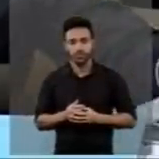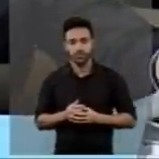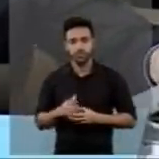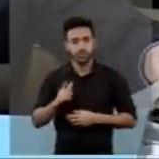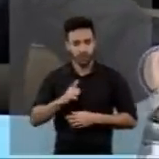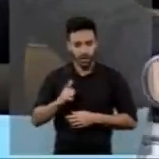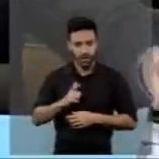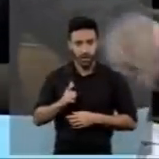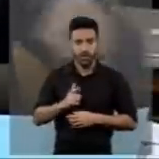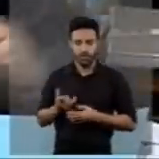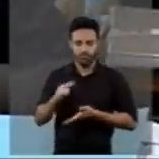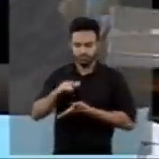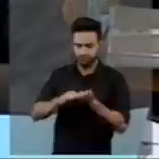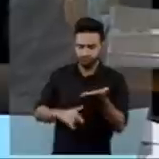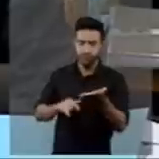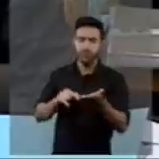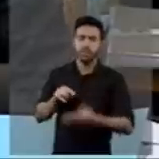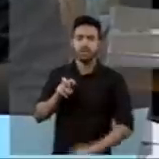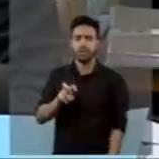recurso extraordinário